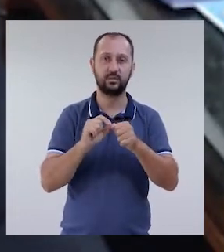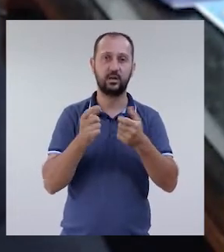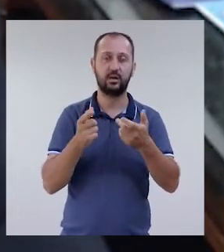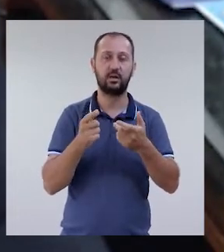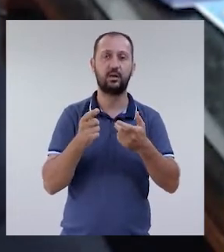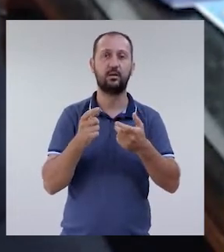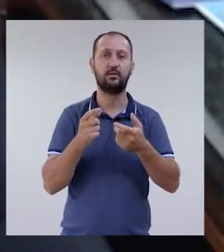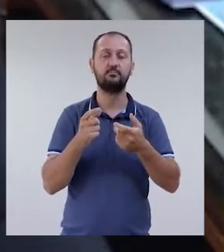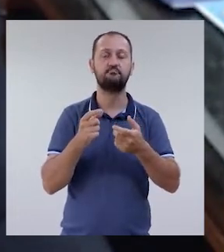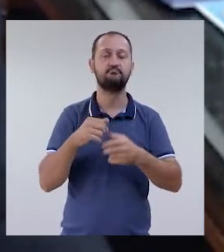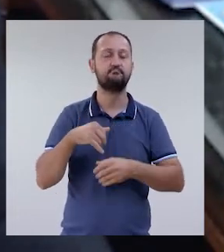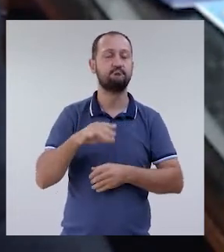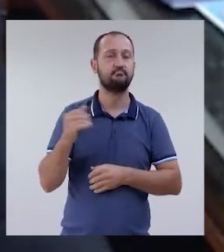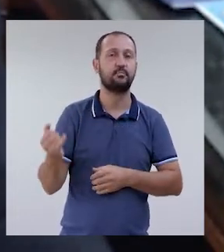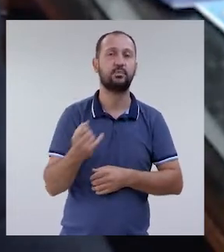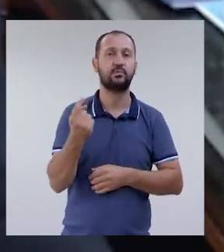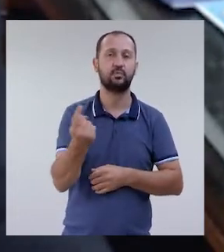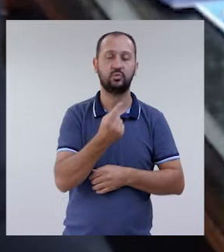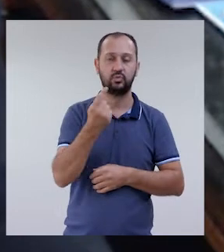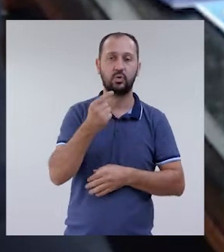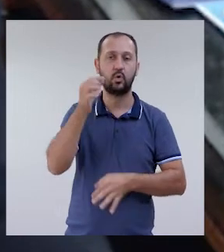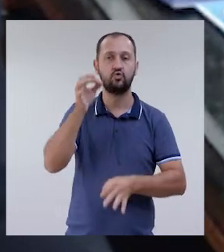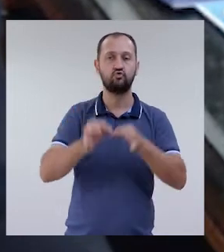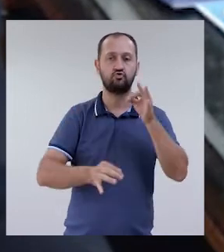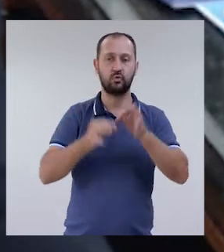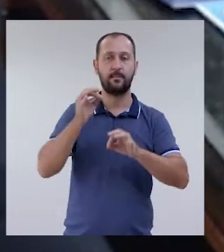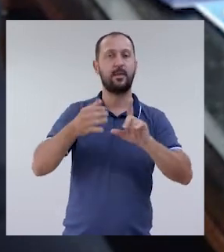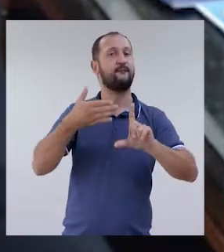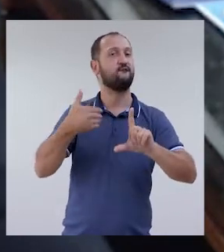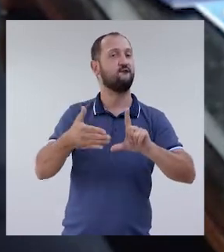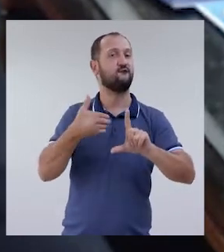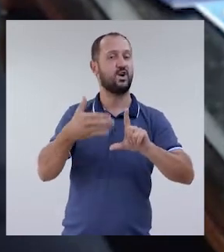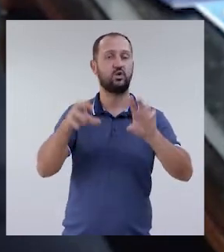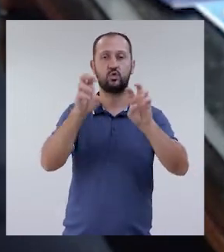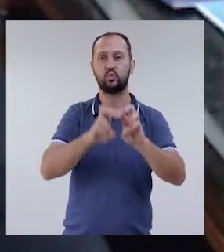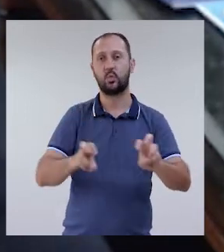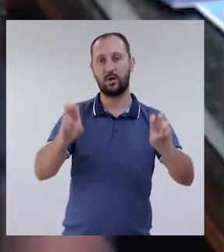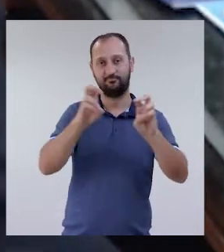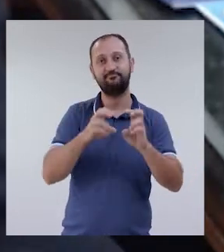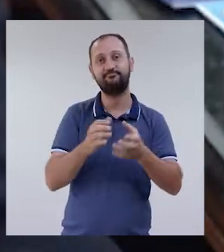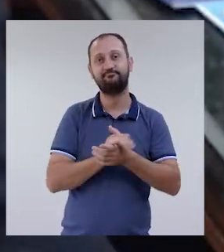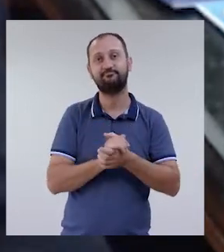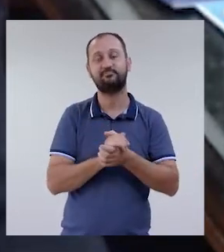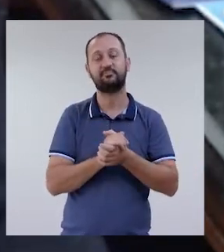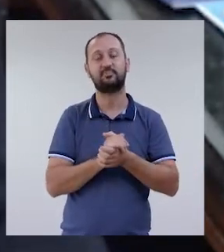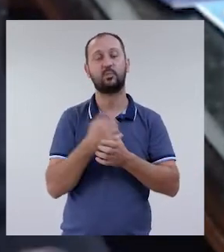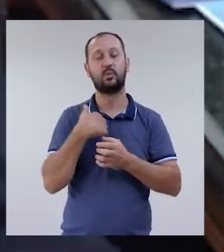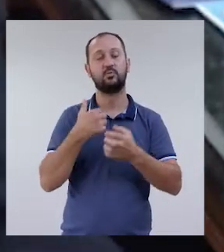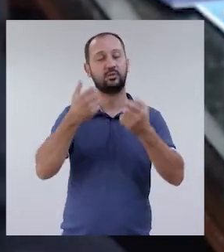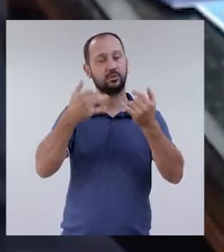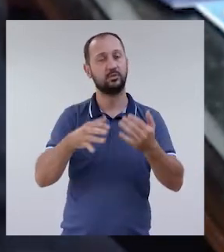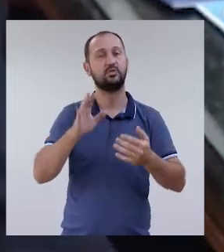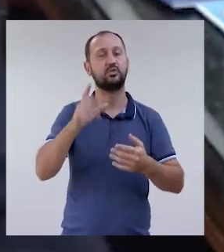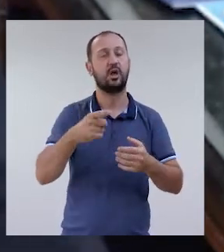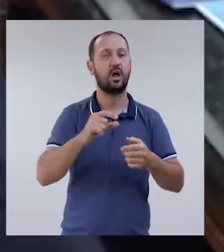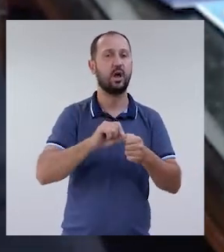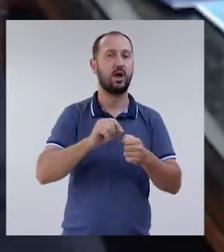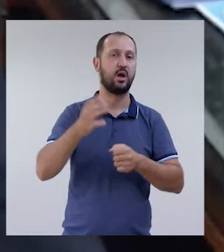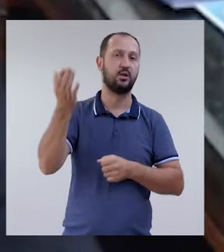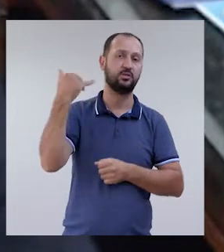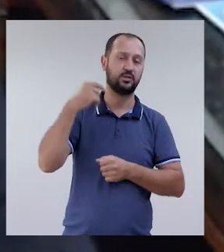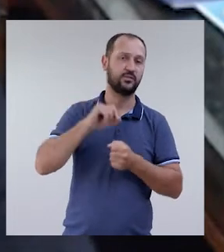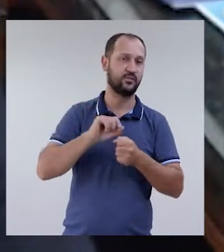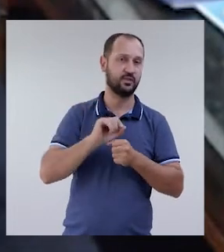a realização, preferencialmente, de julgamentos virtuais, julgamento que já, como eu disse, já vinha